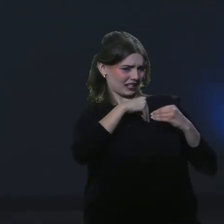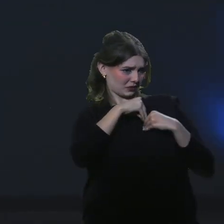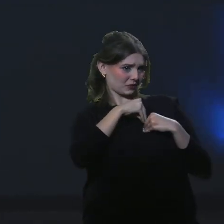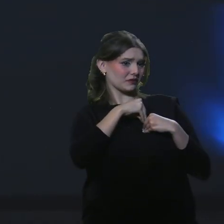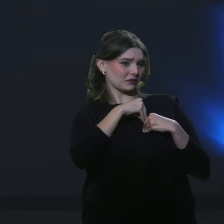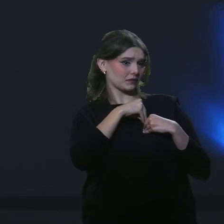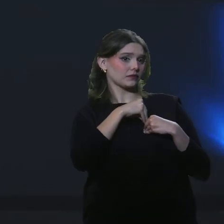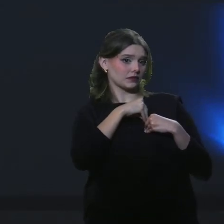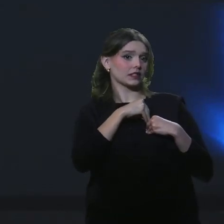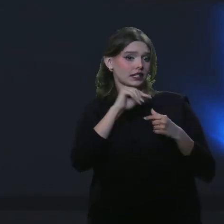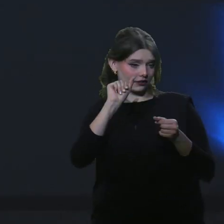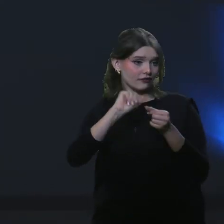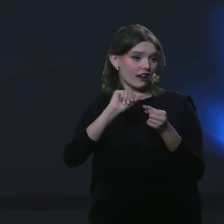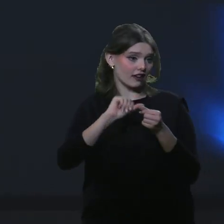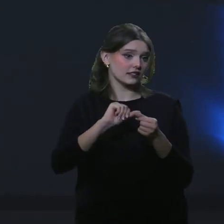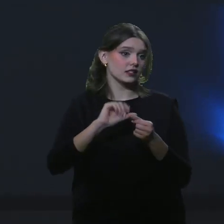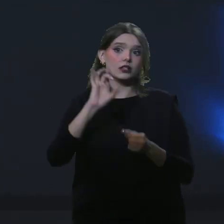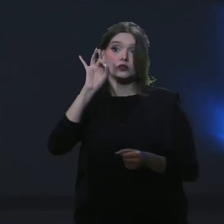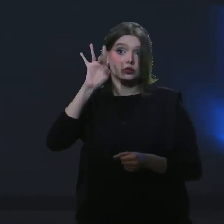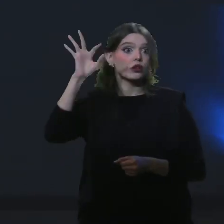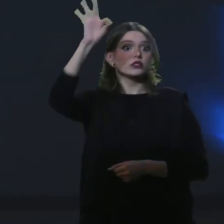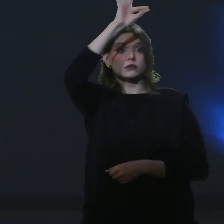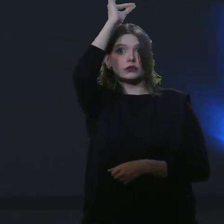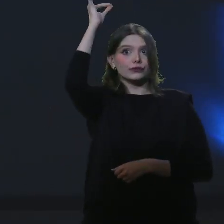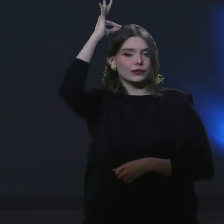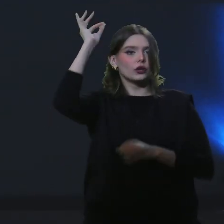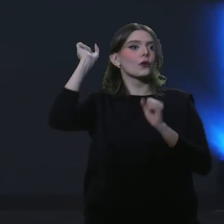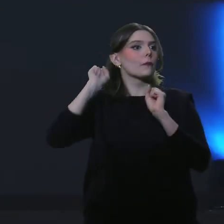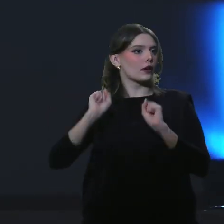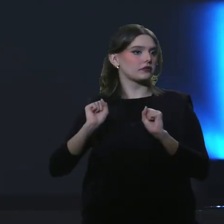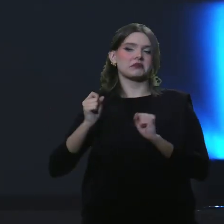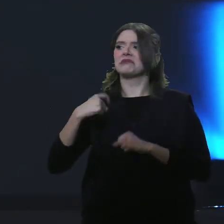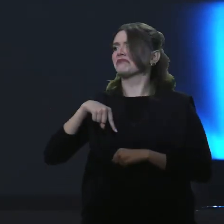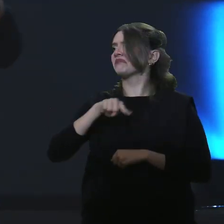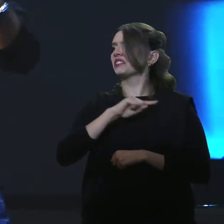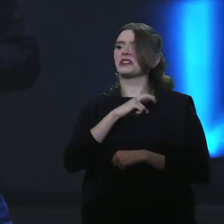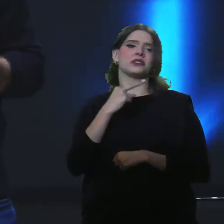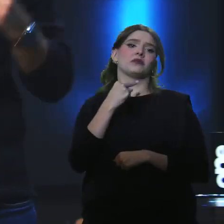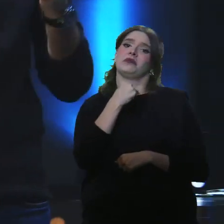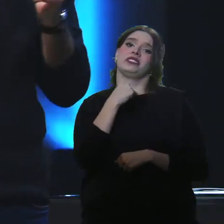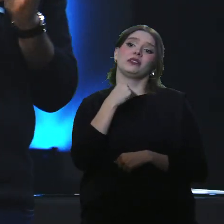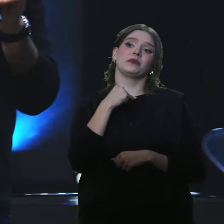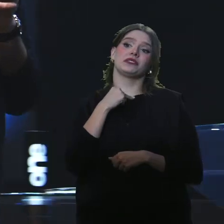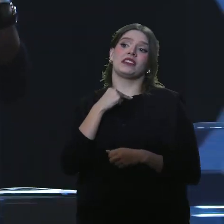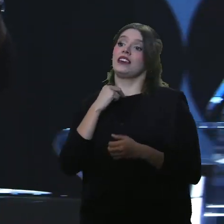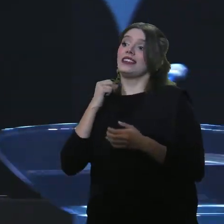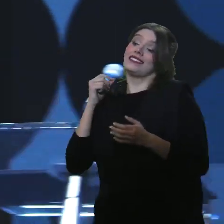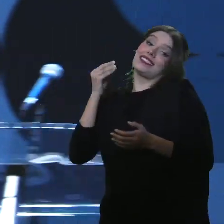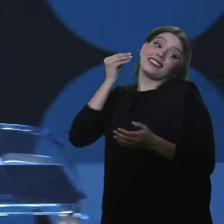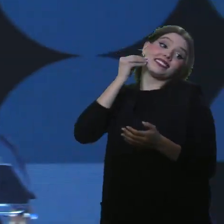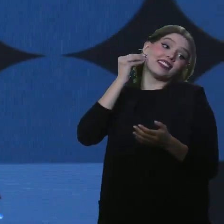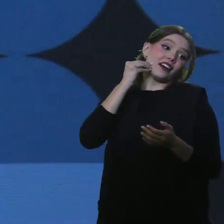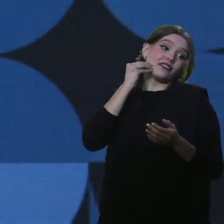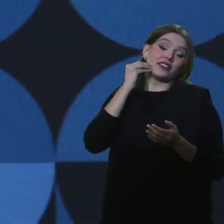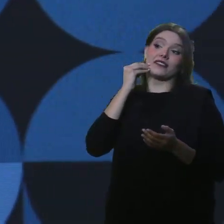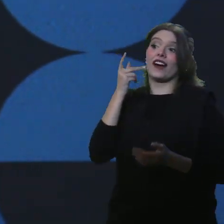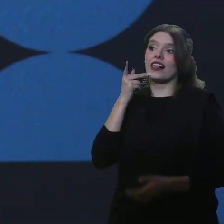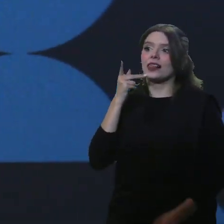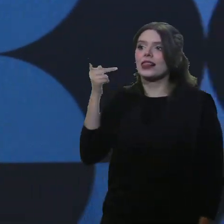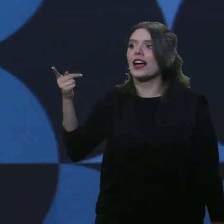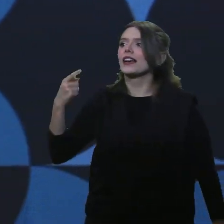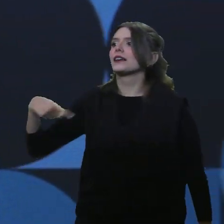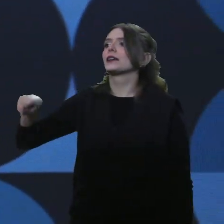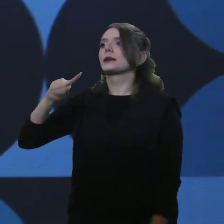Santo. Só ele consegue fazer isso. A gente não consegue fazer isso na vida de alguém. Eu não consigo chegar para você e convencer você